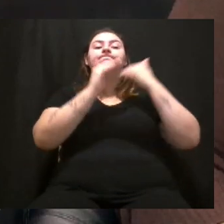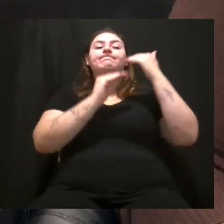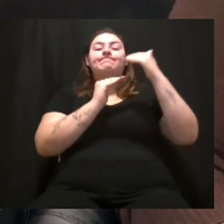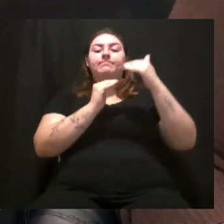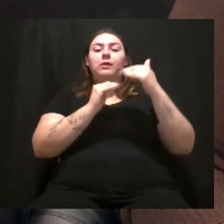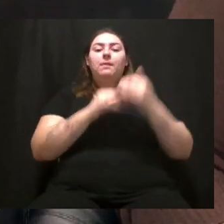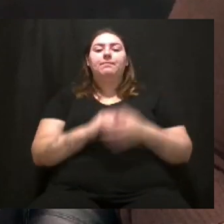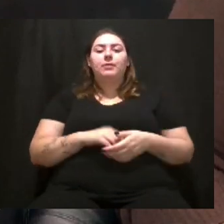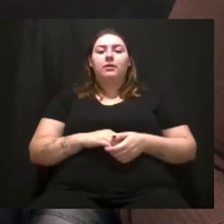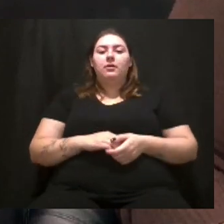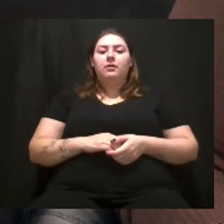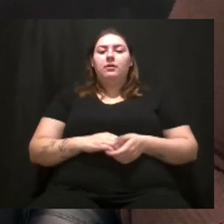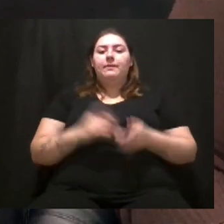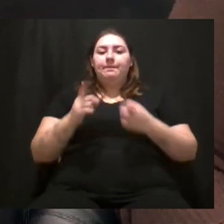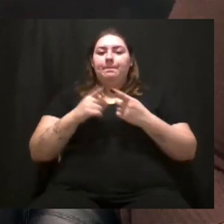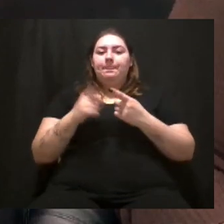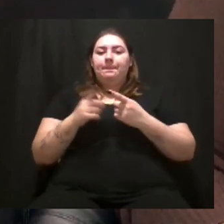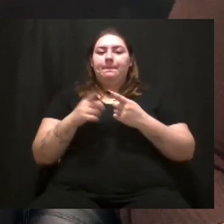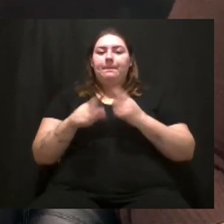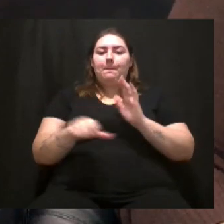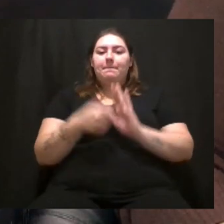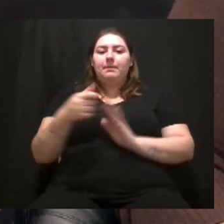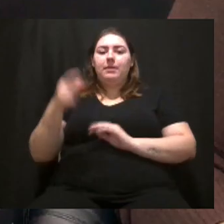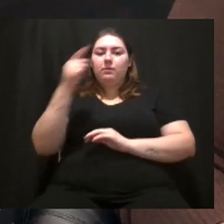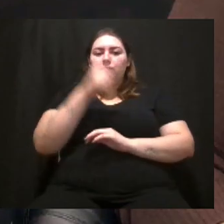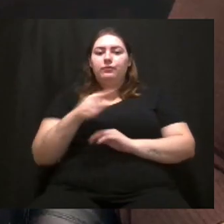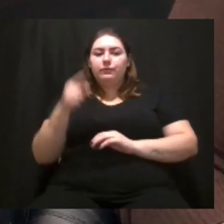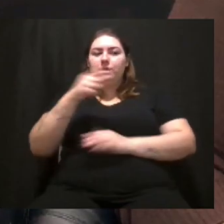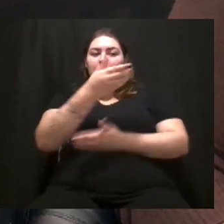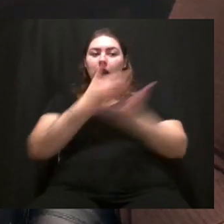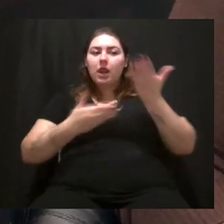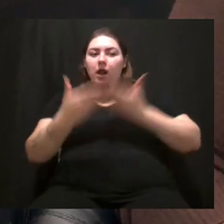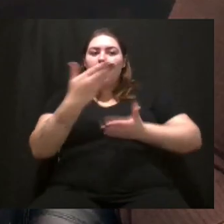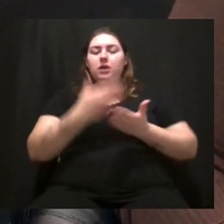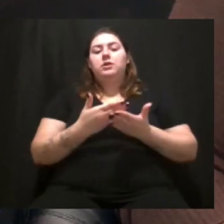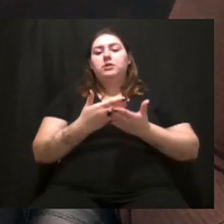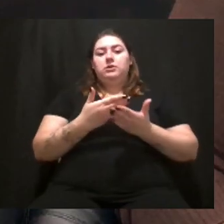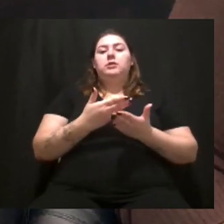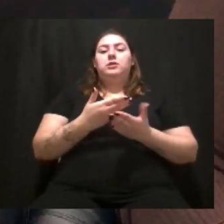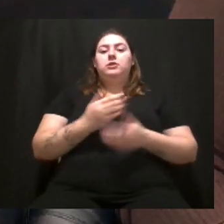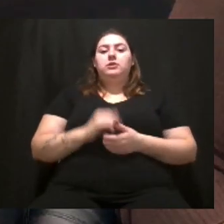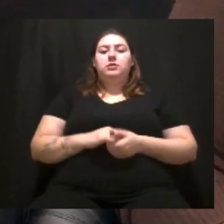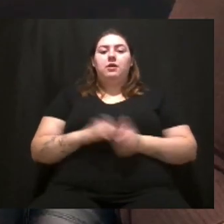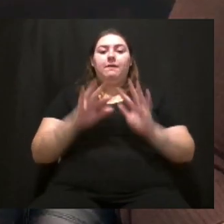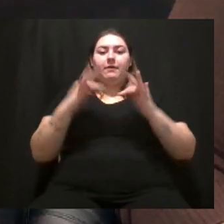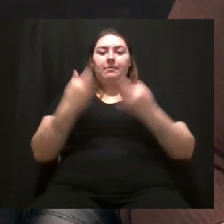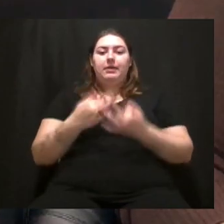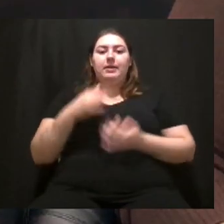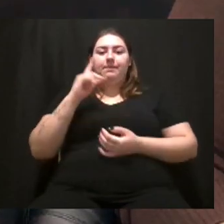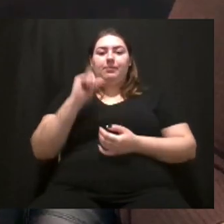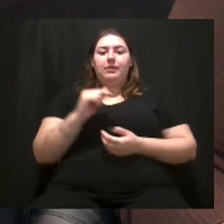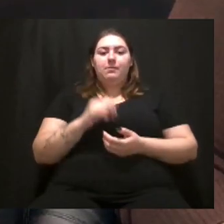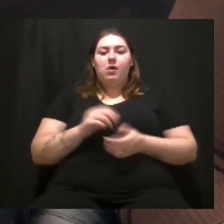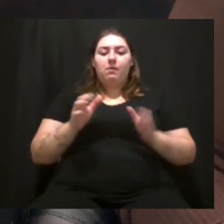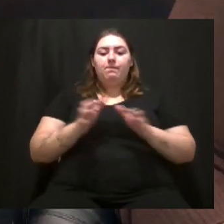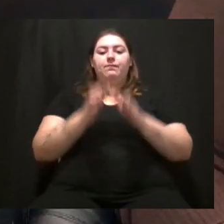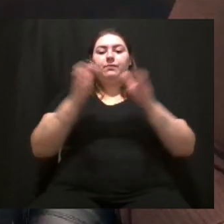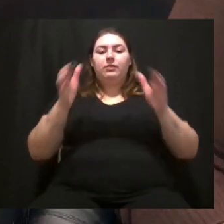dela ali de interação social é a família. Depois vai ampliando para a família a parte